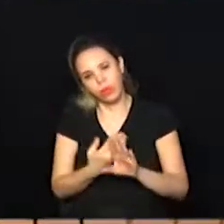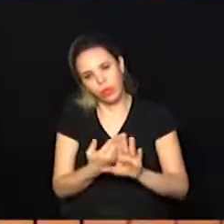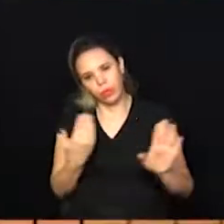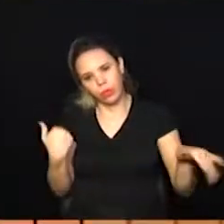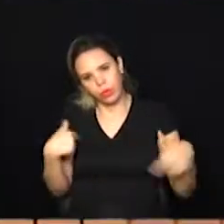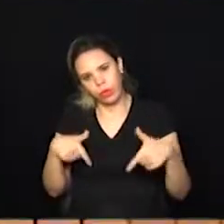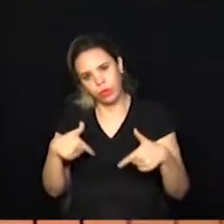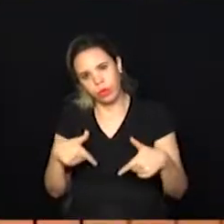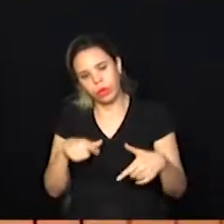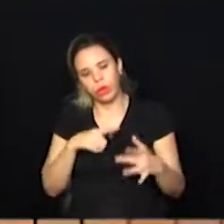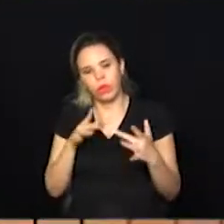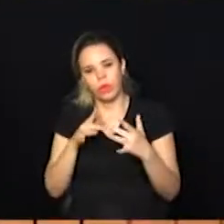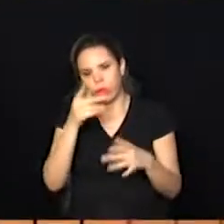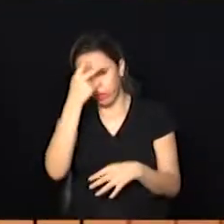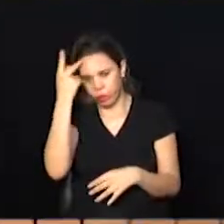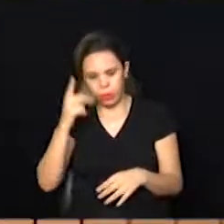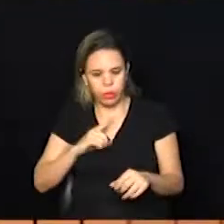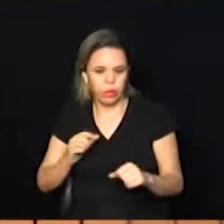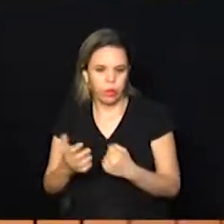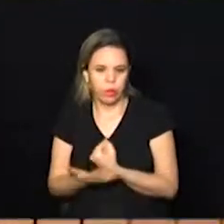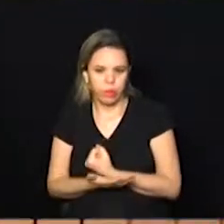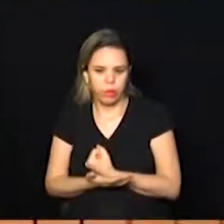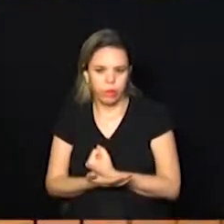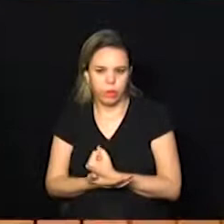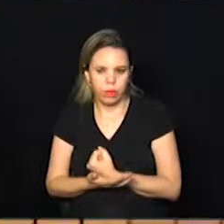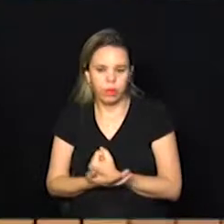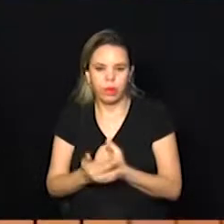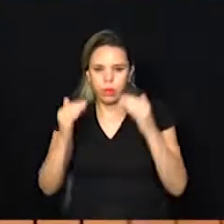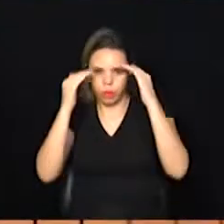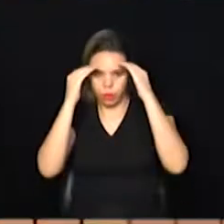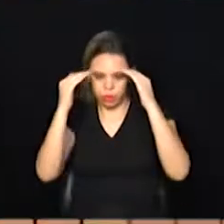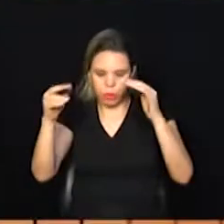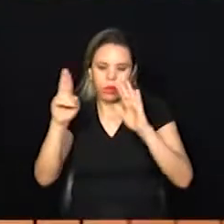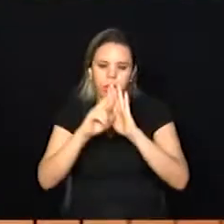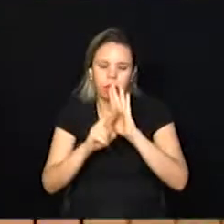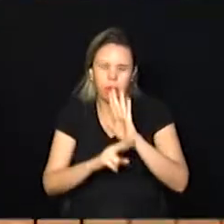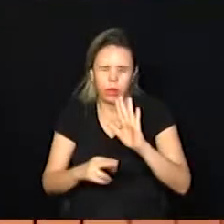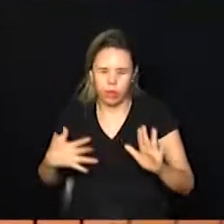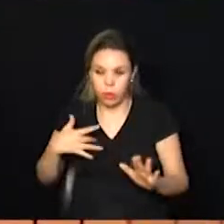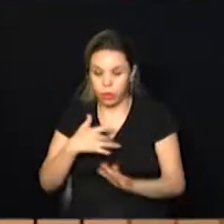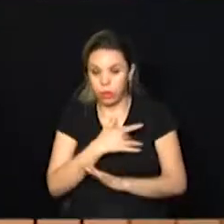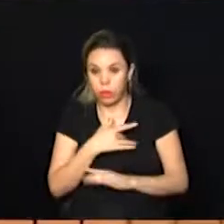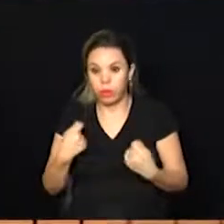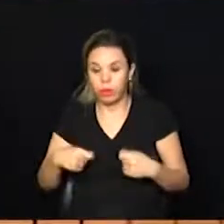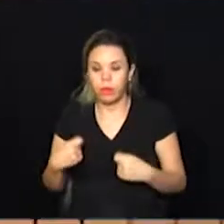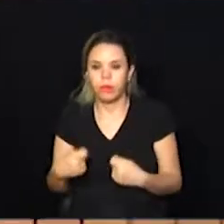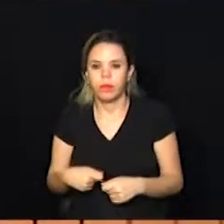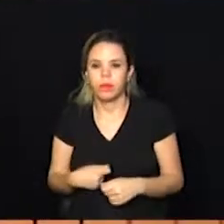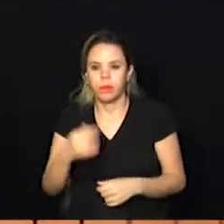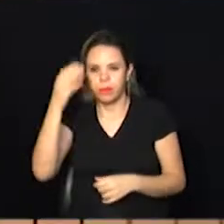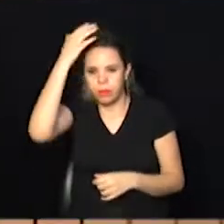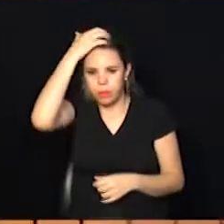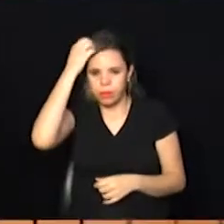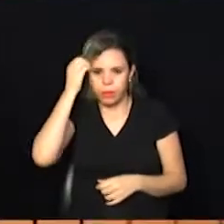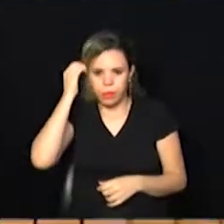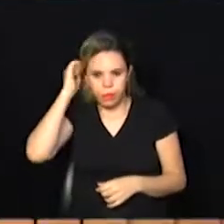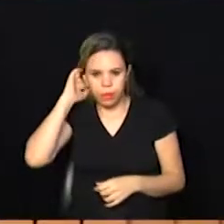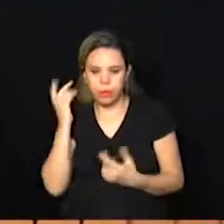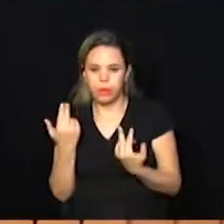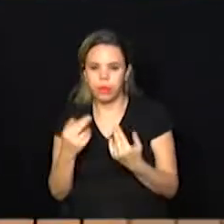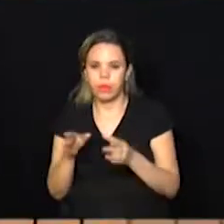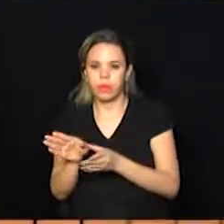porque ela teve contato com uma pessoa com Covid, então ela está seguindo os protocolos necessários, como recomenda